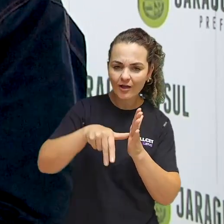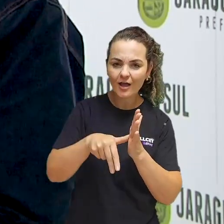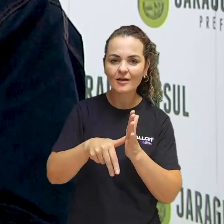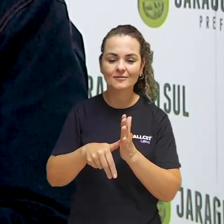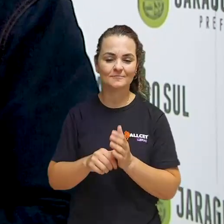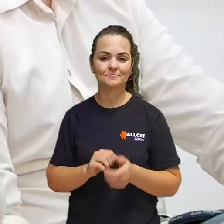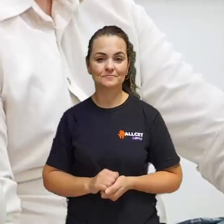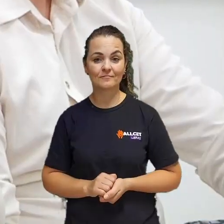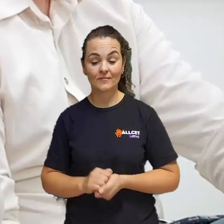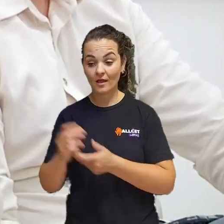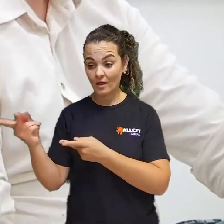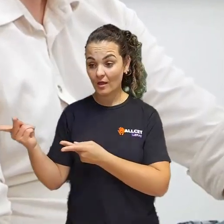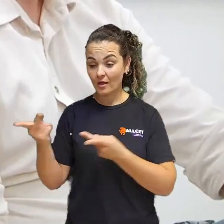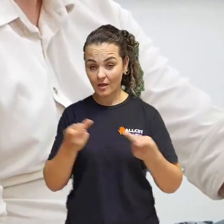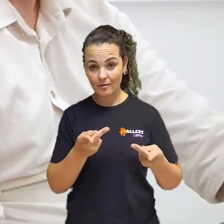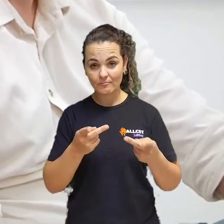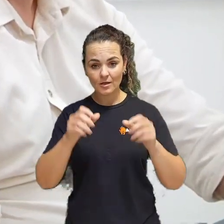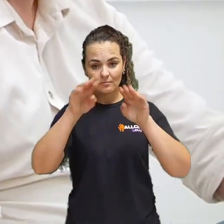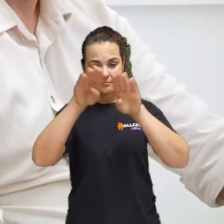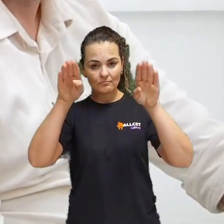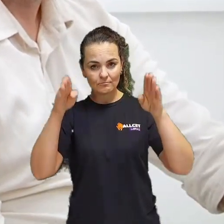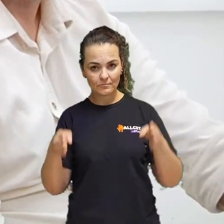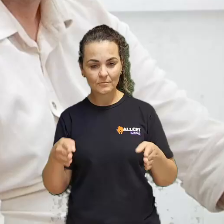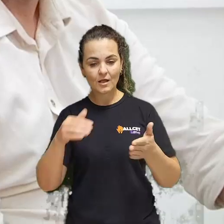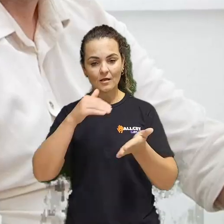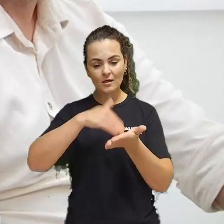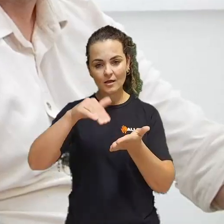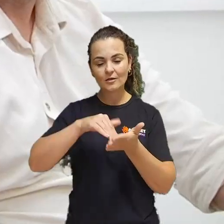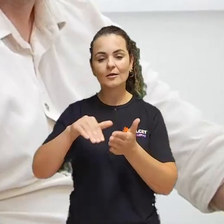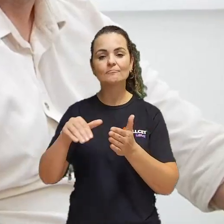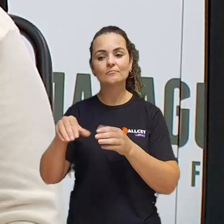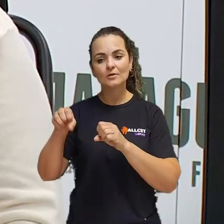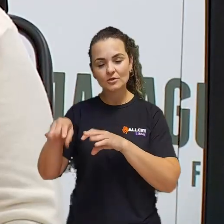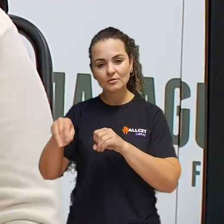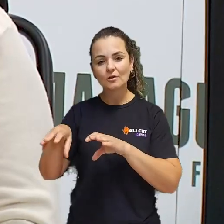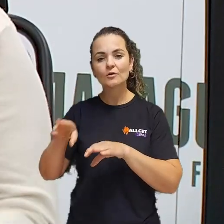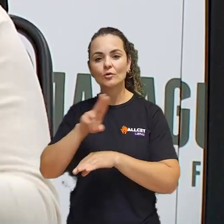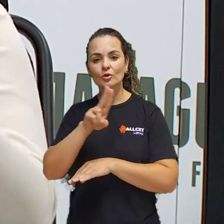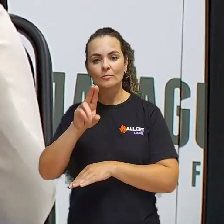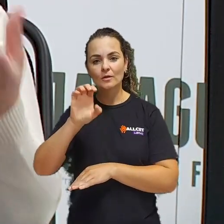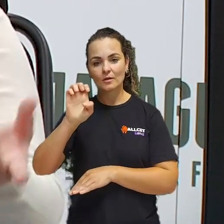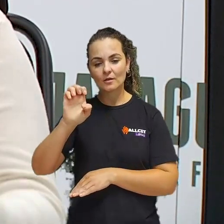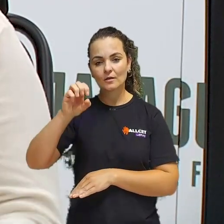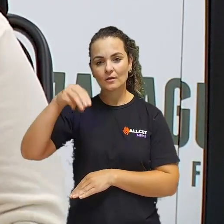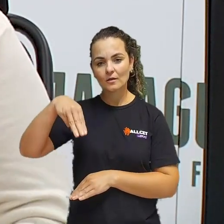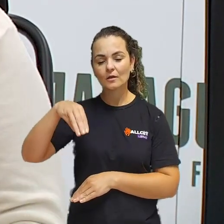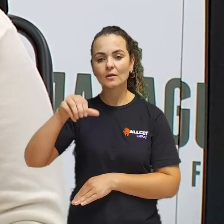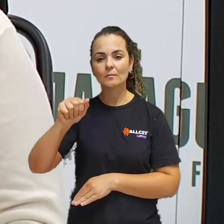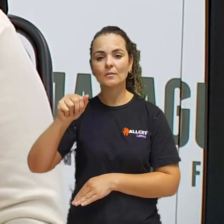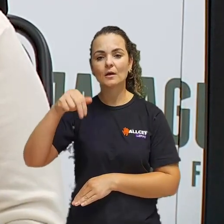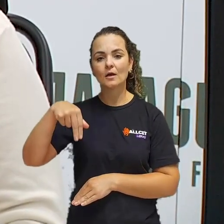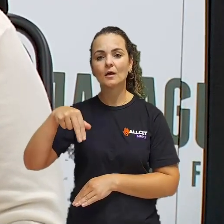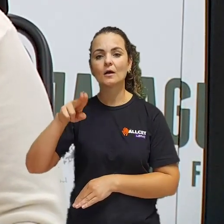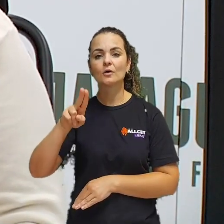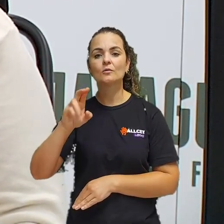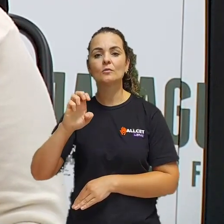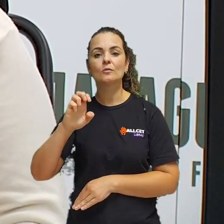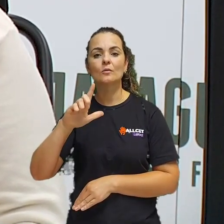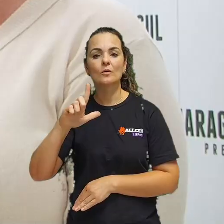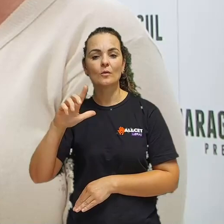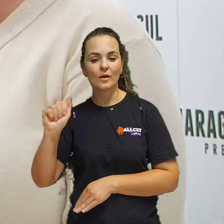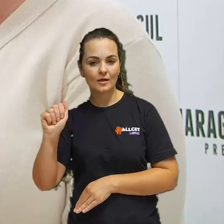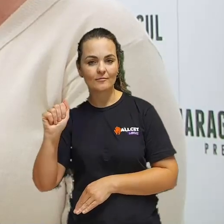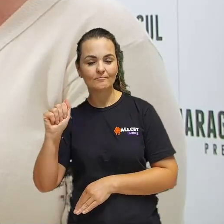cidade, do cidadão. Esteve presente também na visita ao gabinete do prefeito a secretária municipal de educação, Emanuela